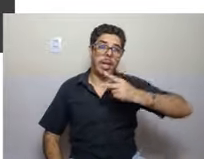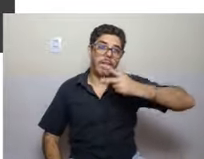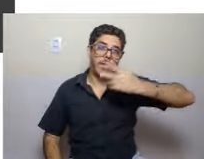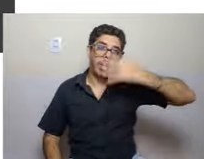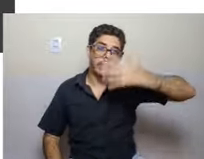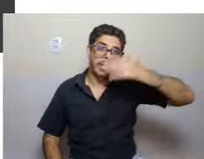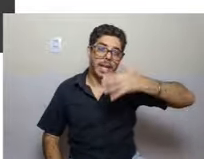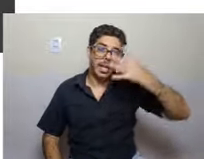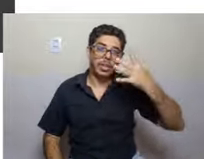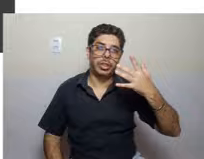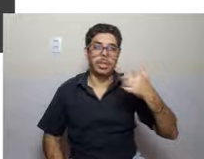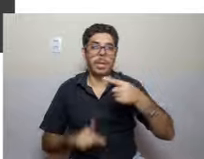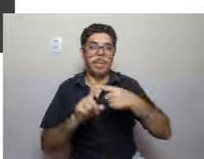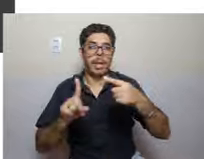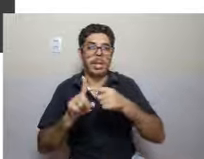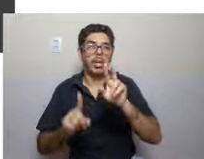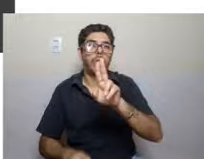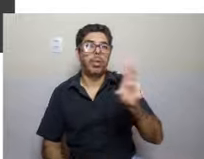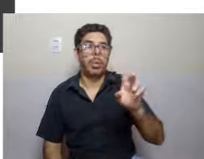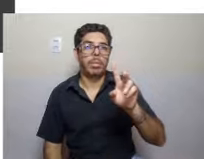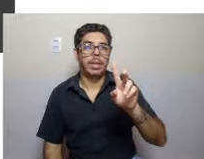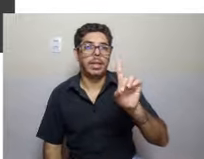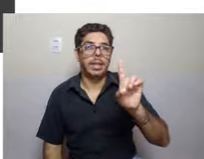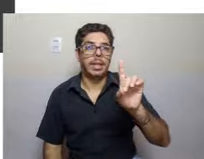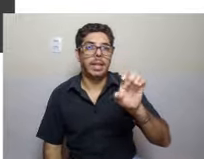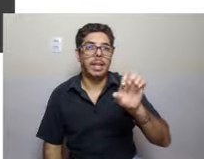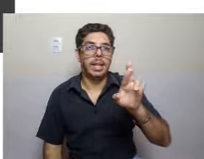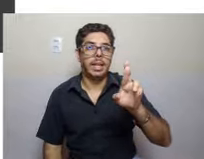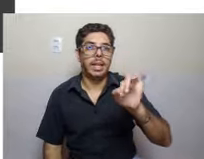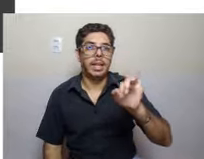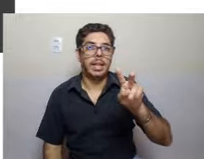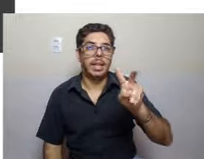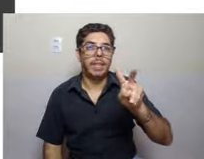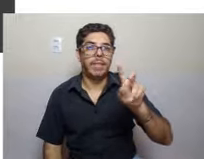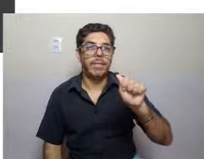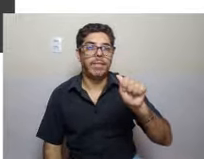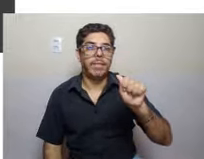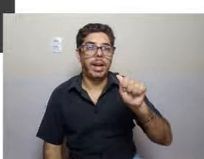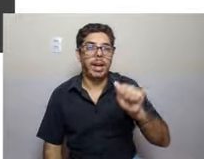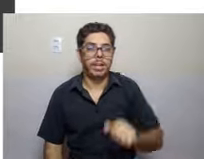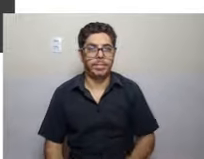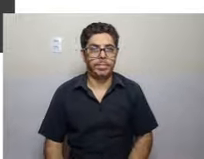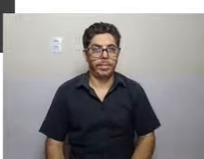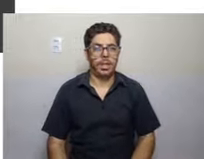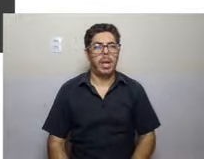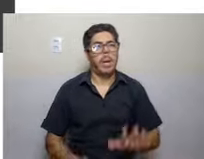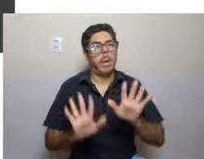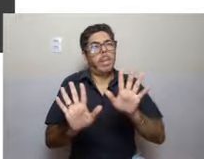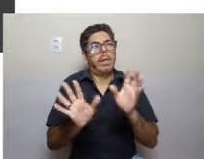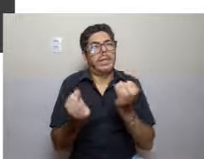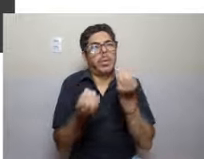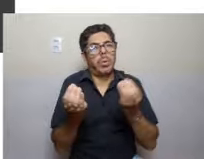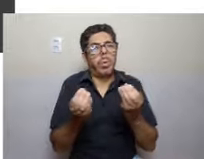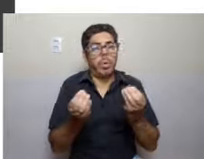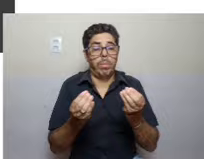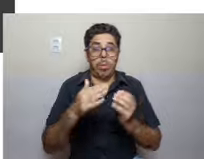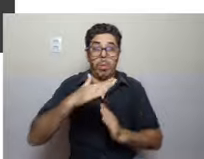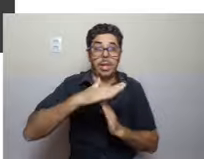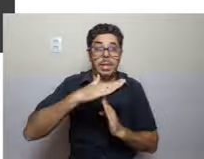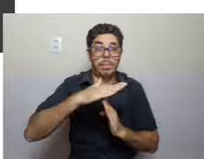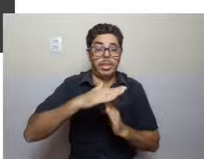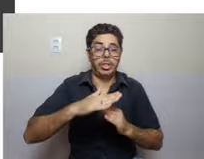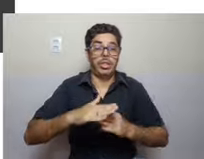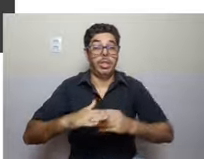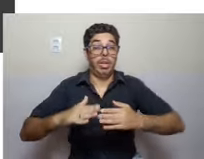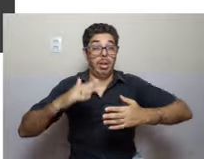conhecida como velocidade de deriva. O que impede os elétrons de continuarem a aumentar a sua aceleração são as colisões